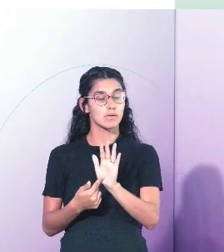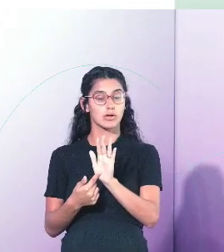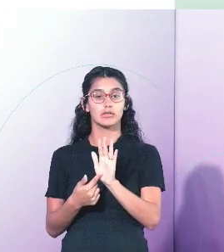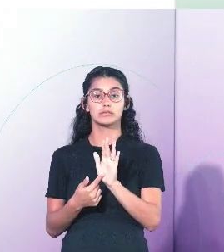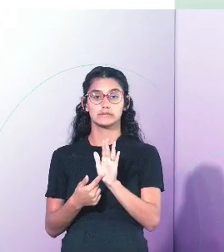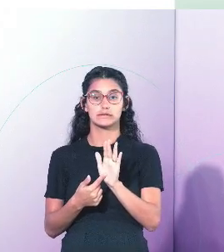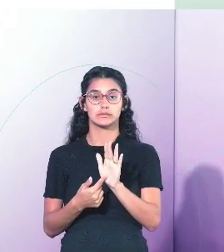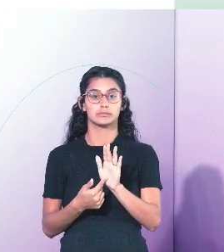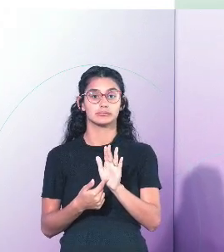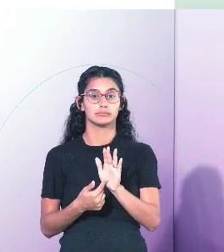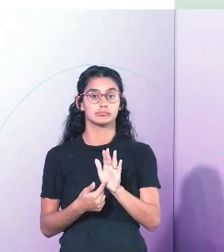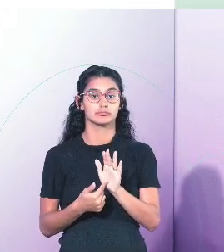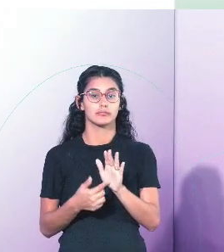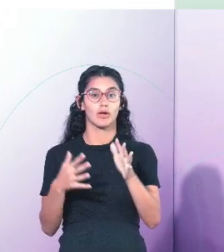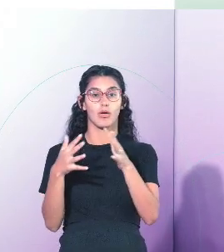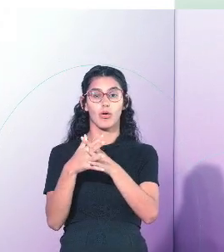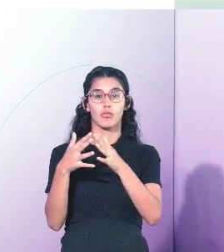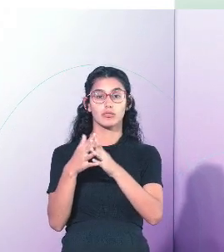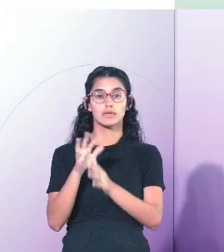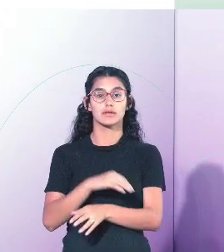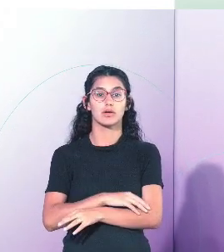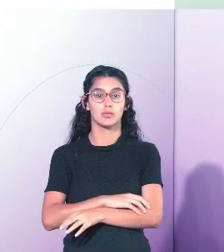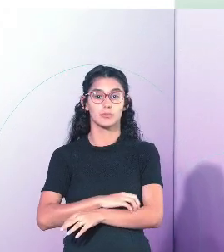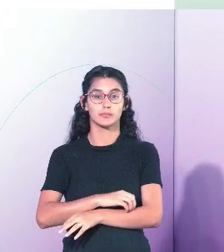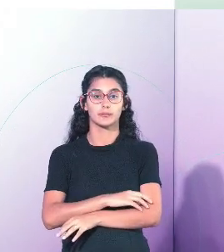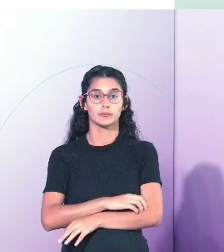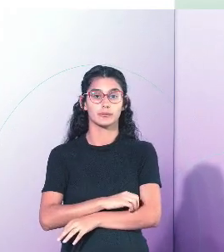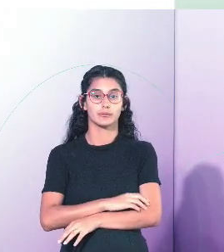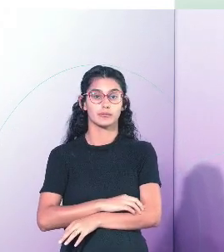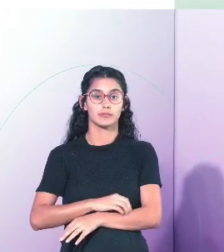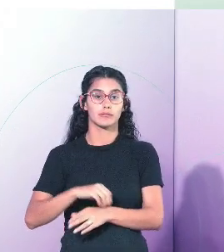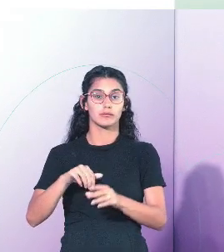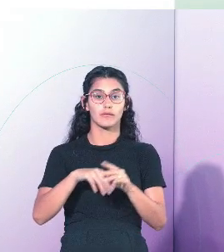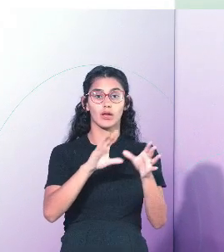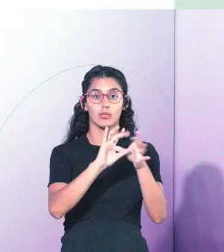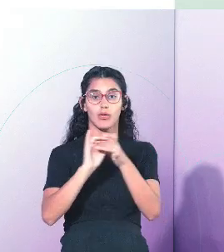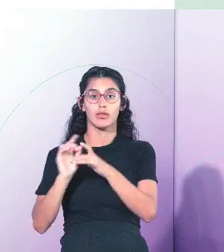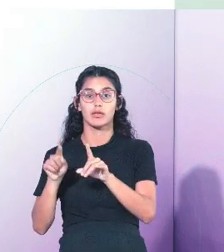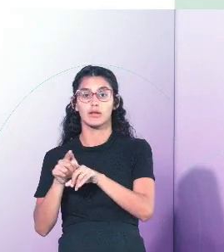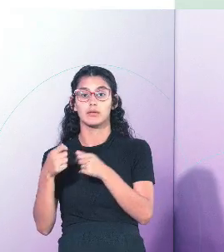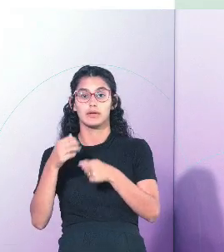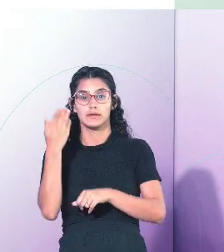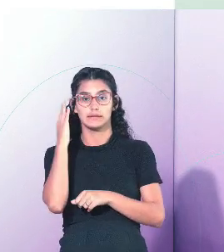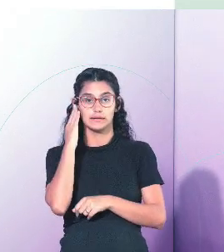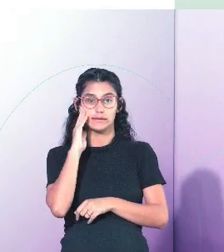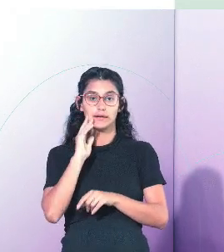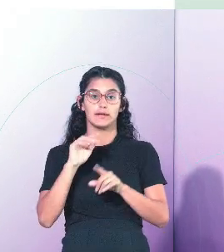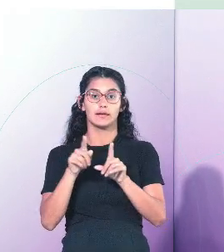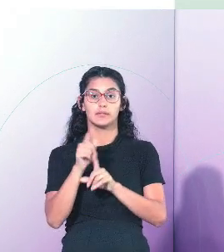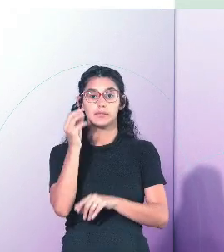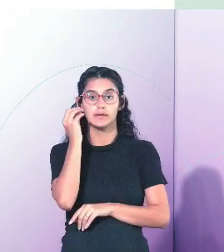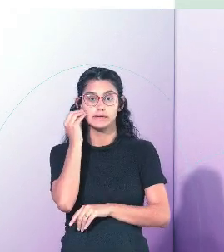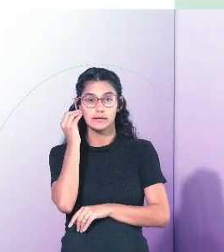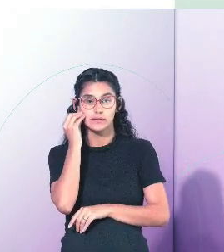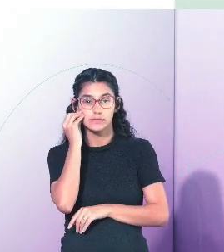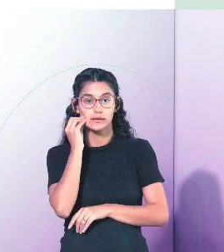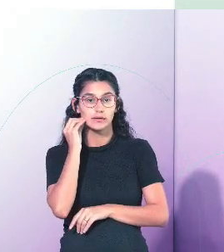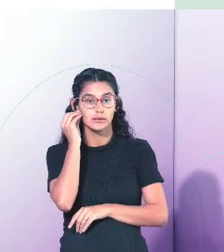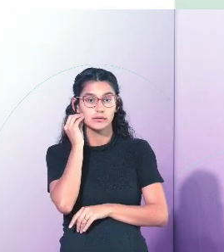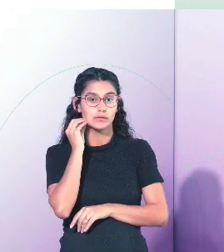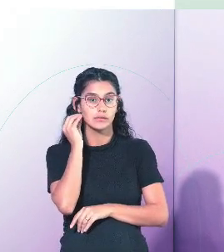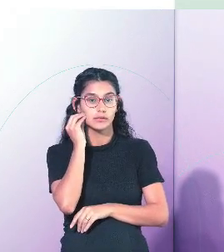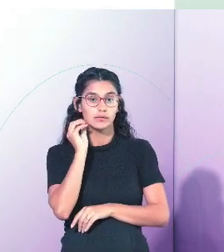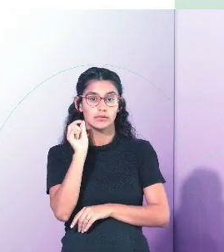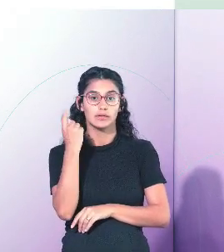alguma confusão dentro desse contexto do que entra, o que não entra, e a gente precisa entender e até tentar ver como que a gente consegue melhorar